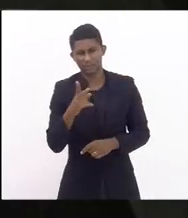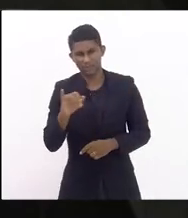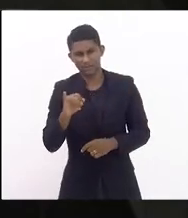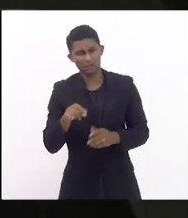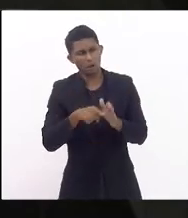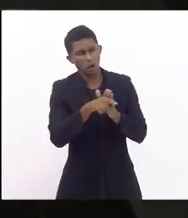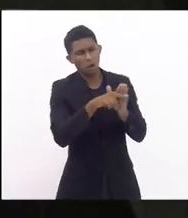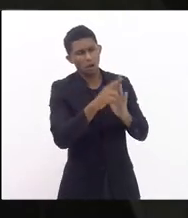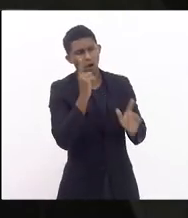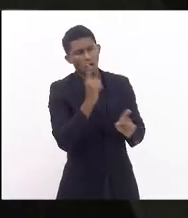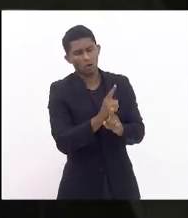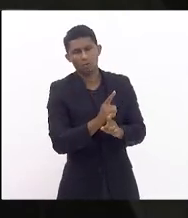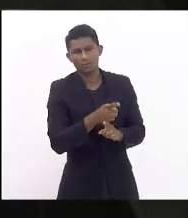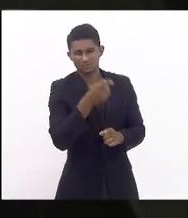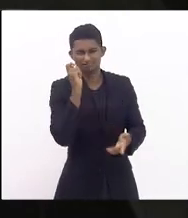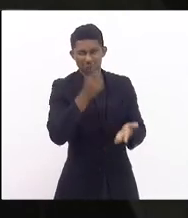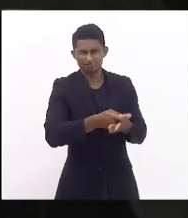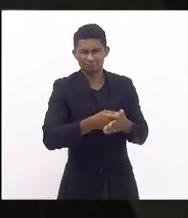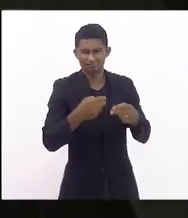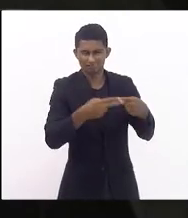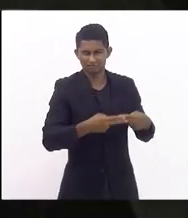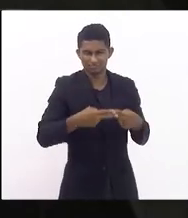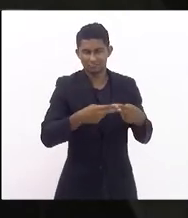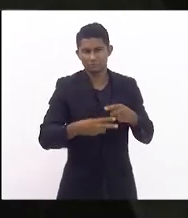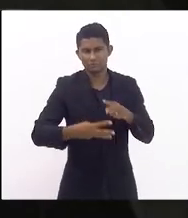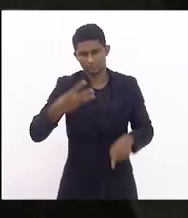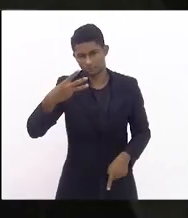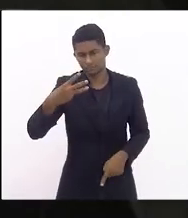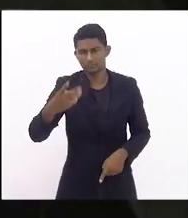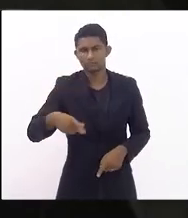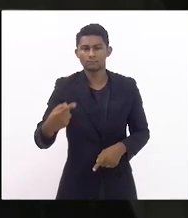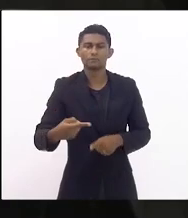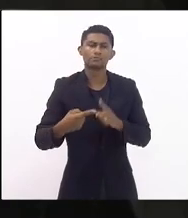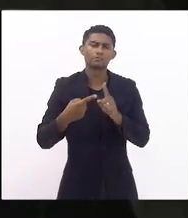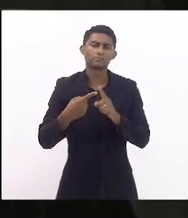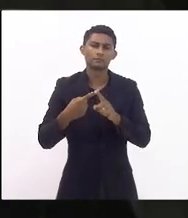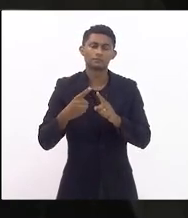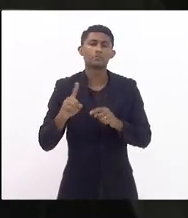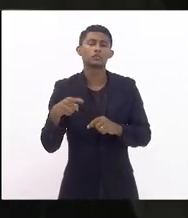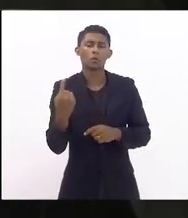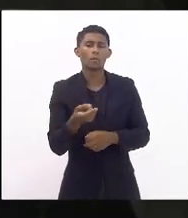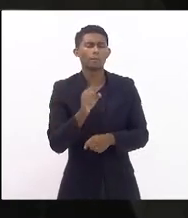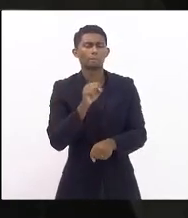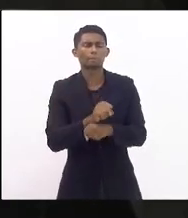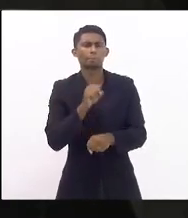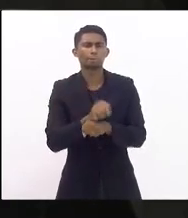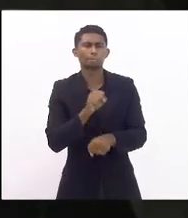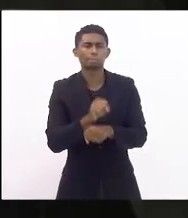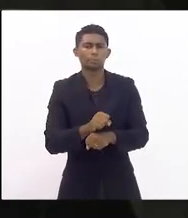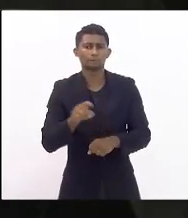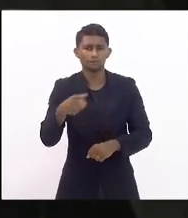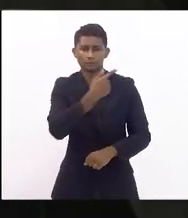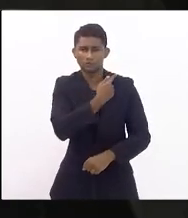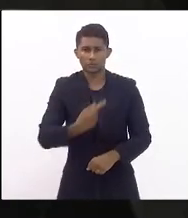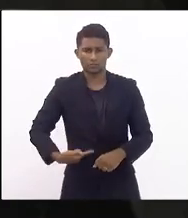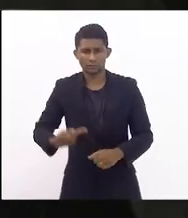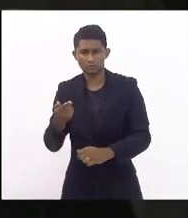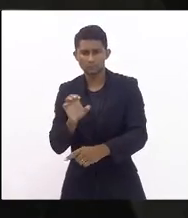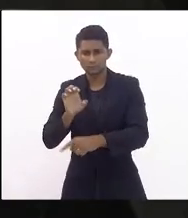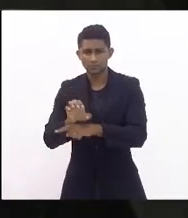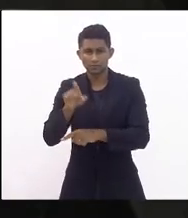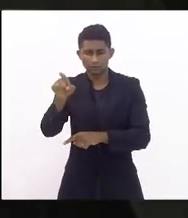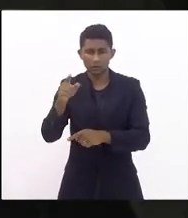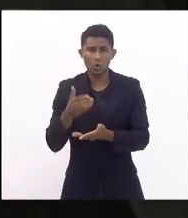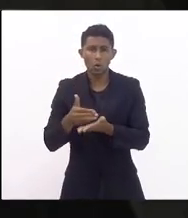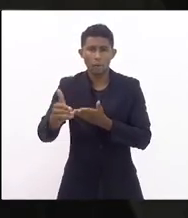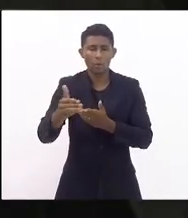da tarifa. Em primeiro lugar, nós estamos aguardando, né, as tratativas que o governo do Estado parece que começou a